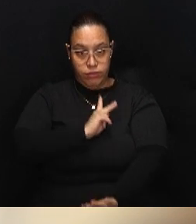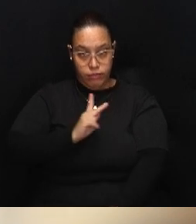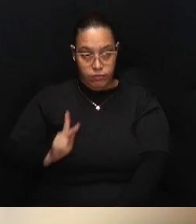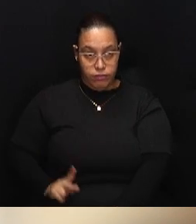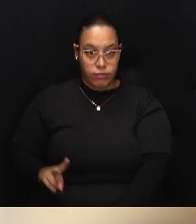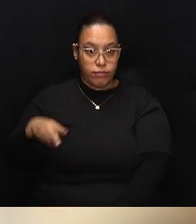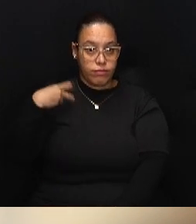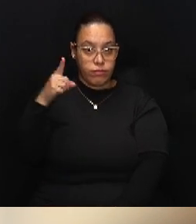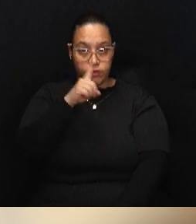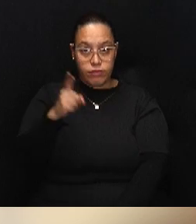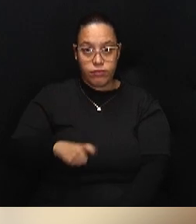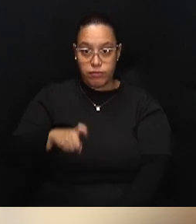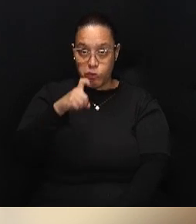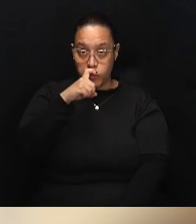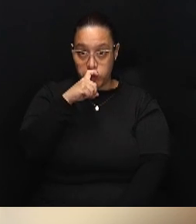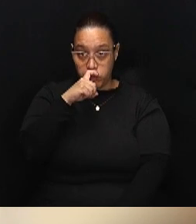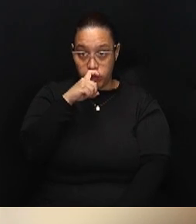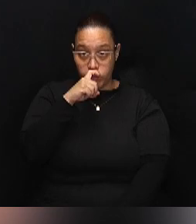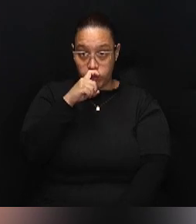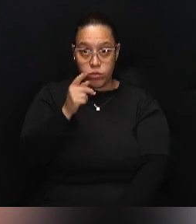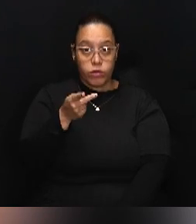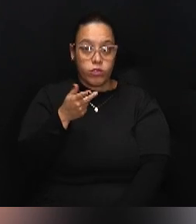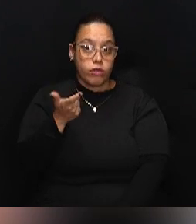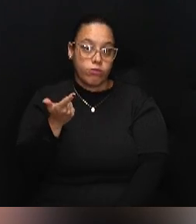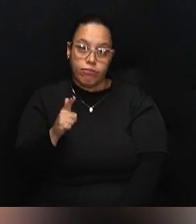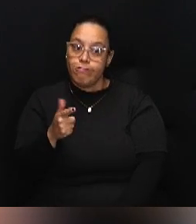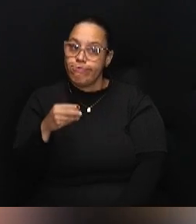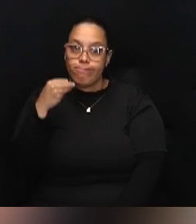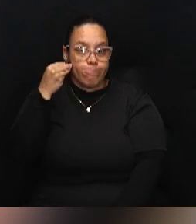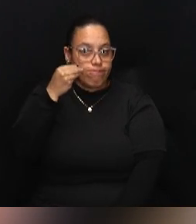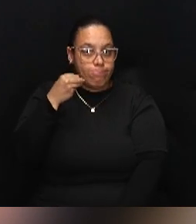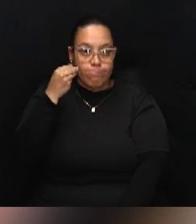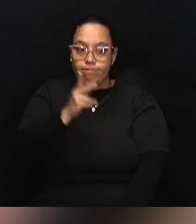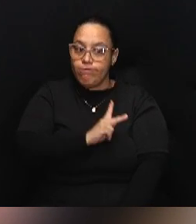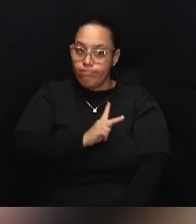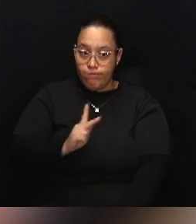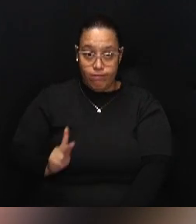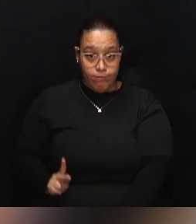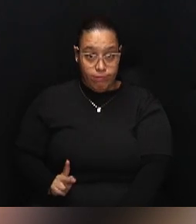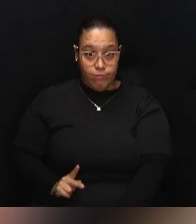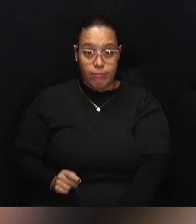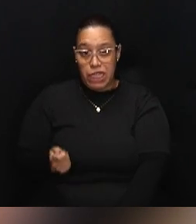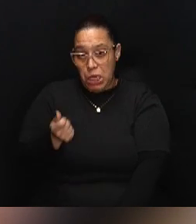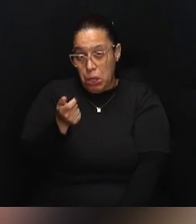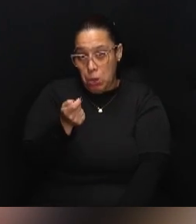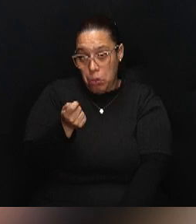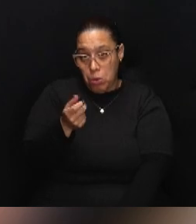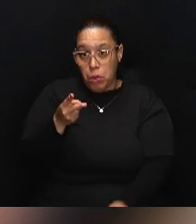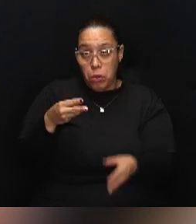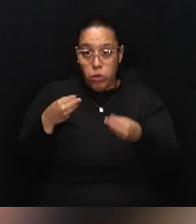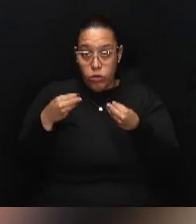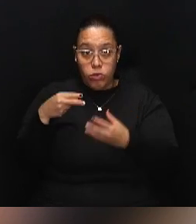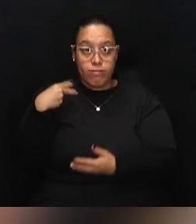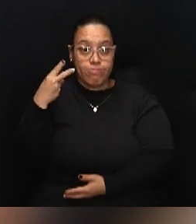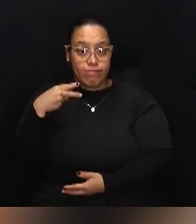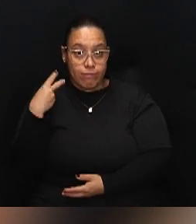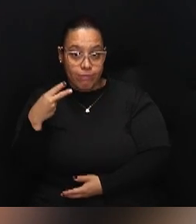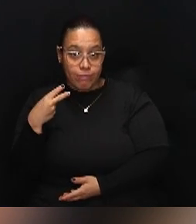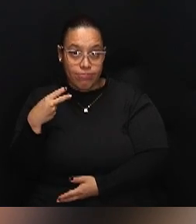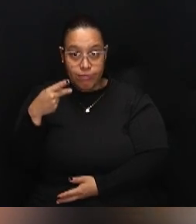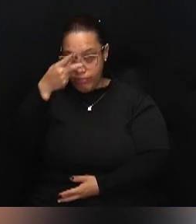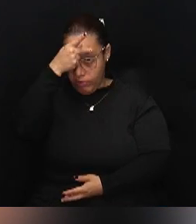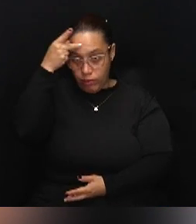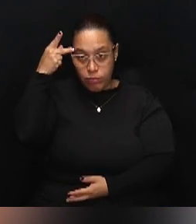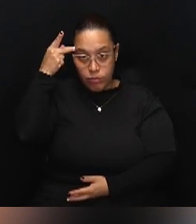então presidente e vereador Zé Carlos. Eu falei, eu não tenho experiência de presidência, pouca experiência como vereadora, mas a gente tem